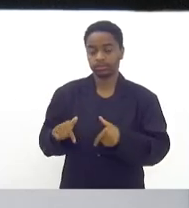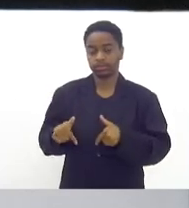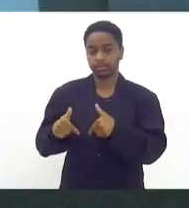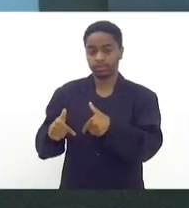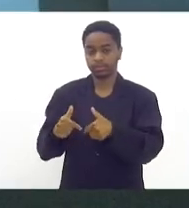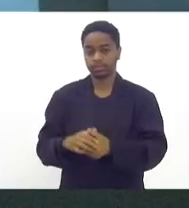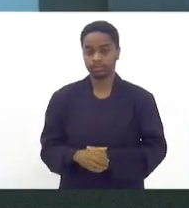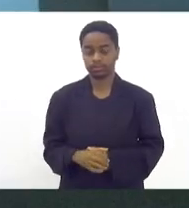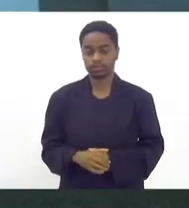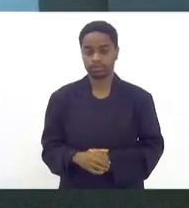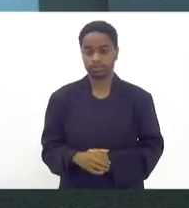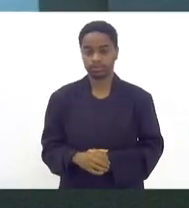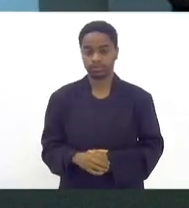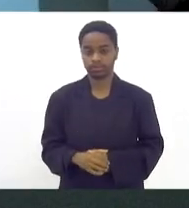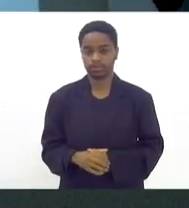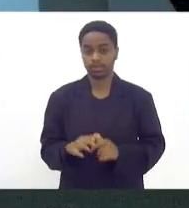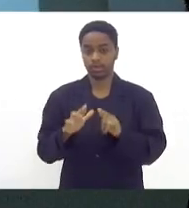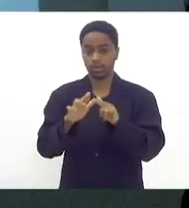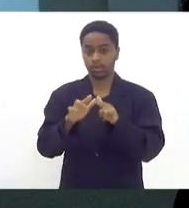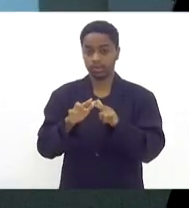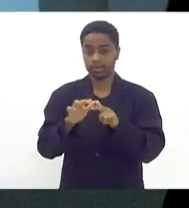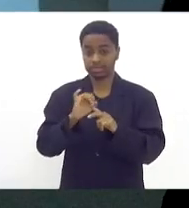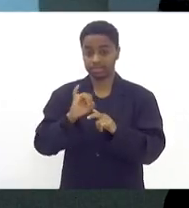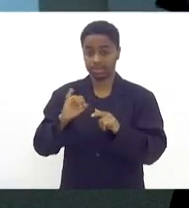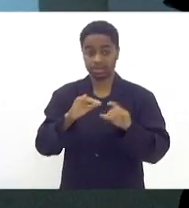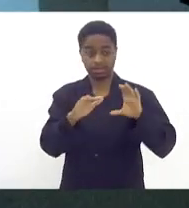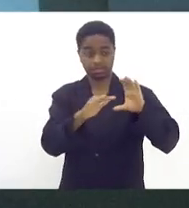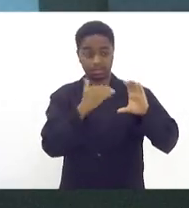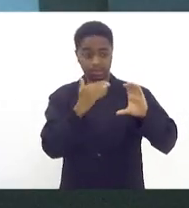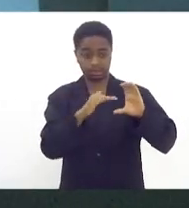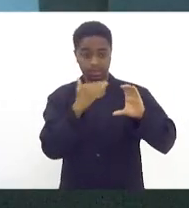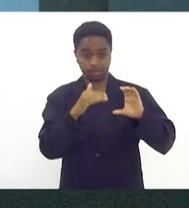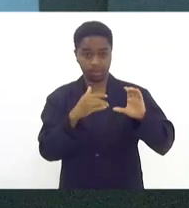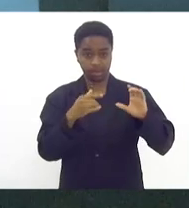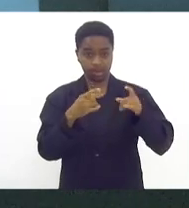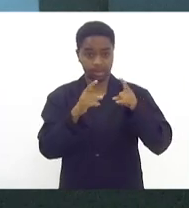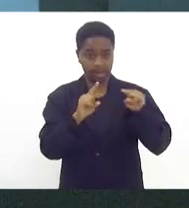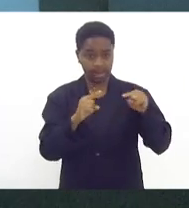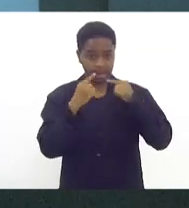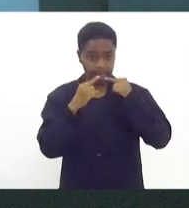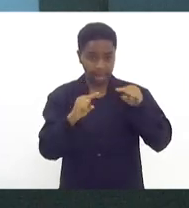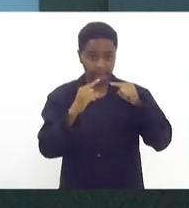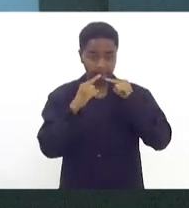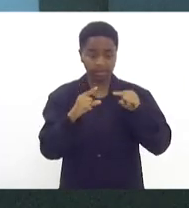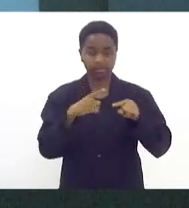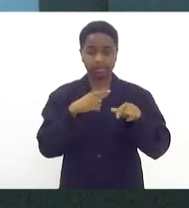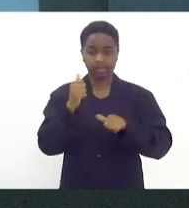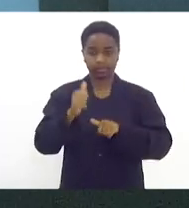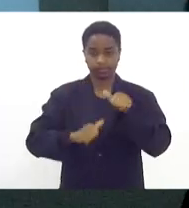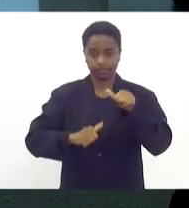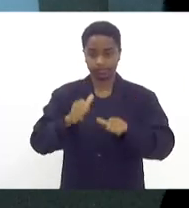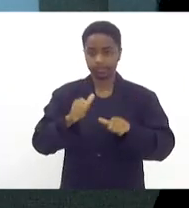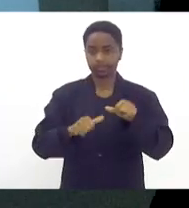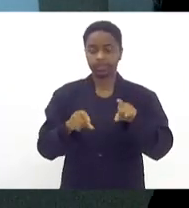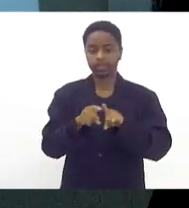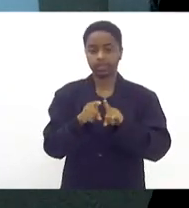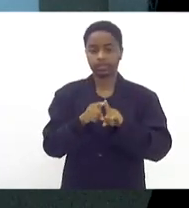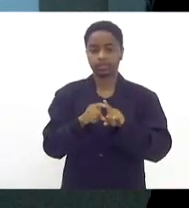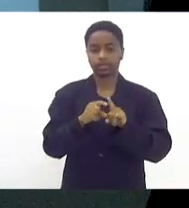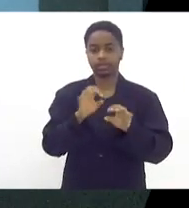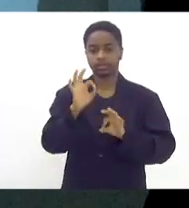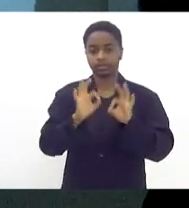partir das reclamações recebidas é feito uma análise classificada essas